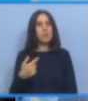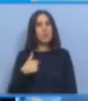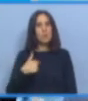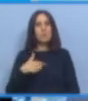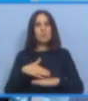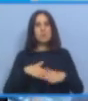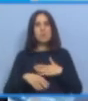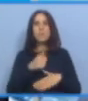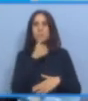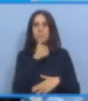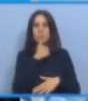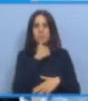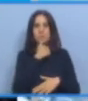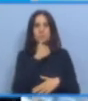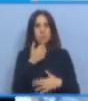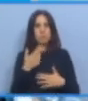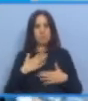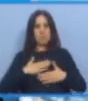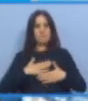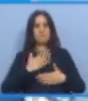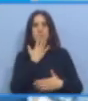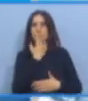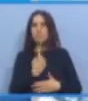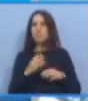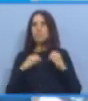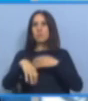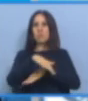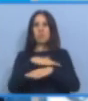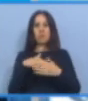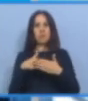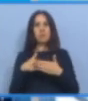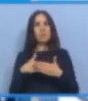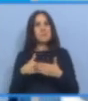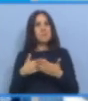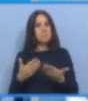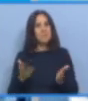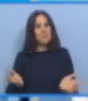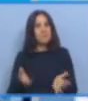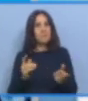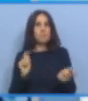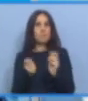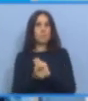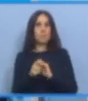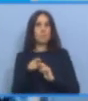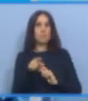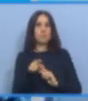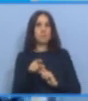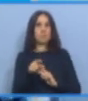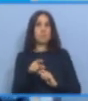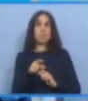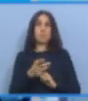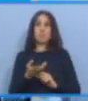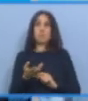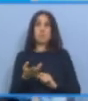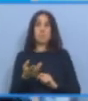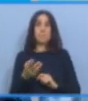posso fazer como indivíduo e como sociedade para criar essa mudança